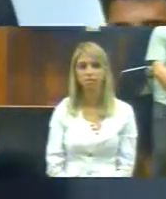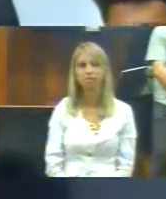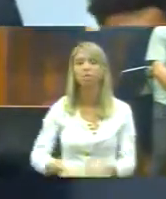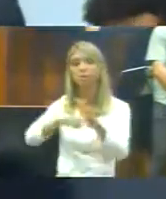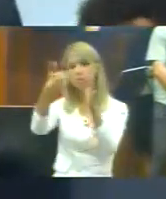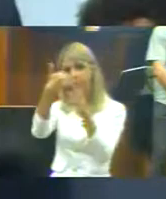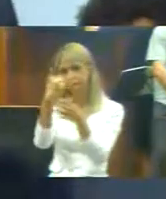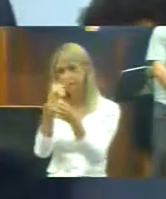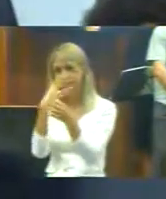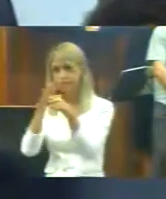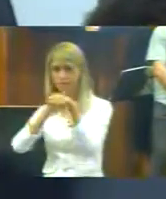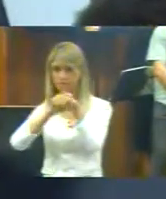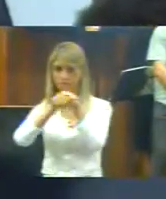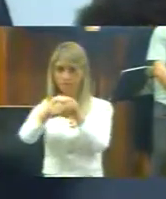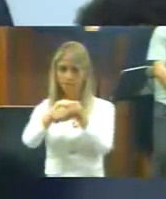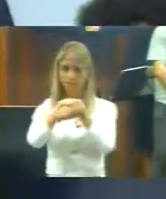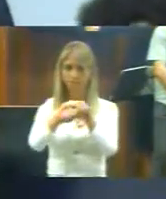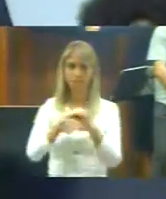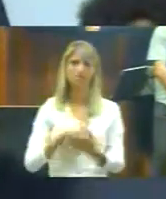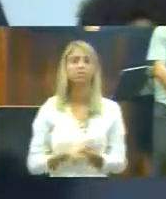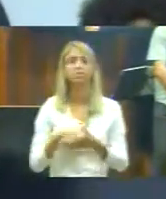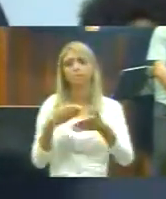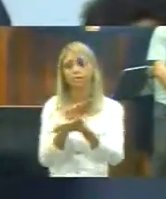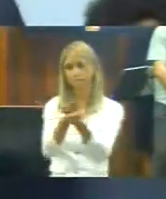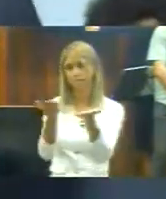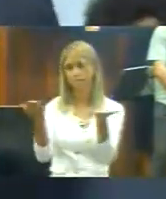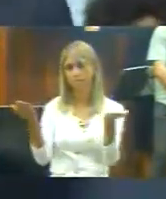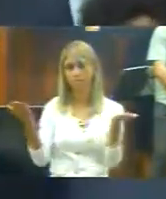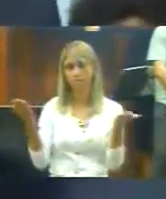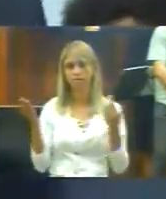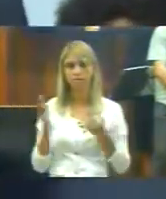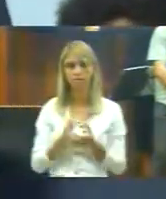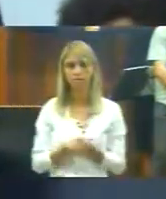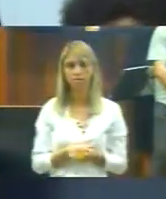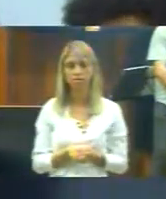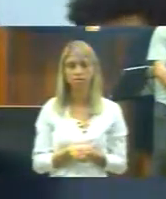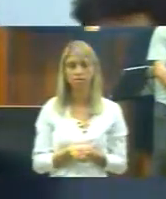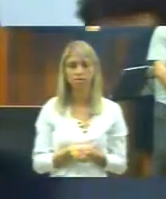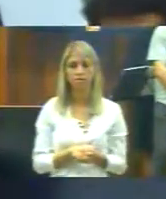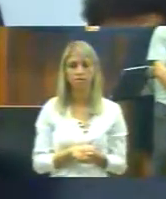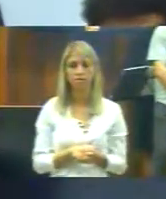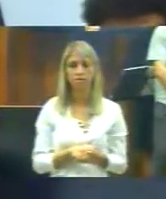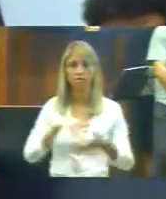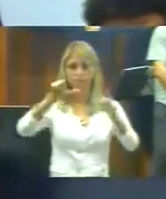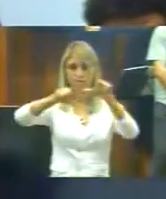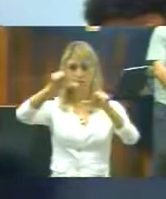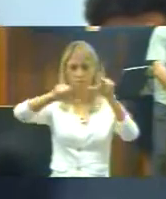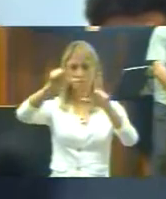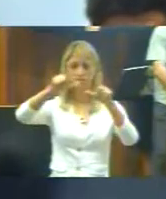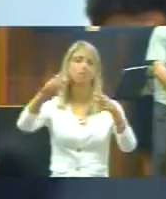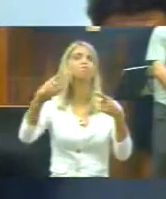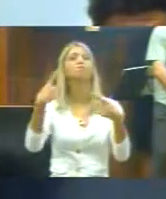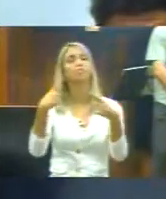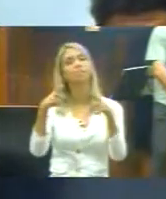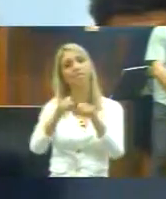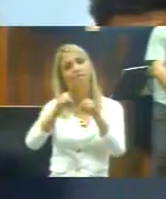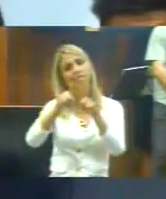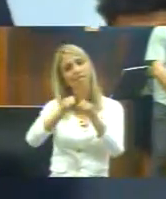Primeiramente, boa noite a todos aqui presentes e a aqueles que estão nos vendo pela